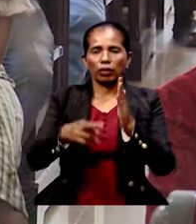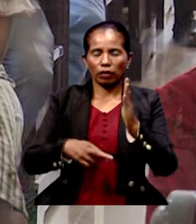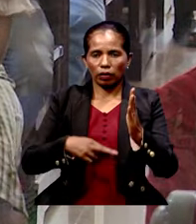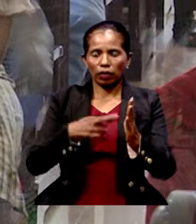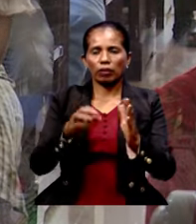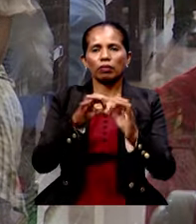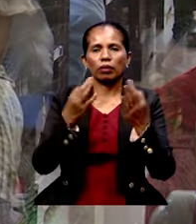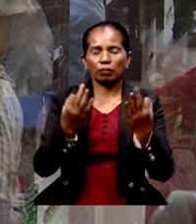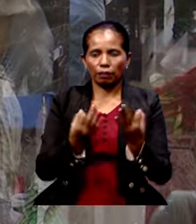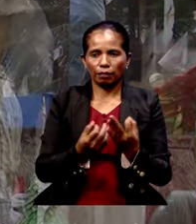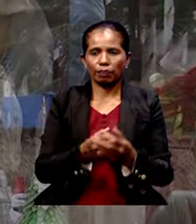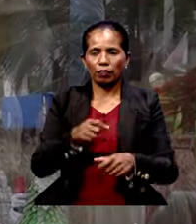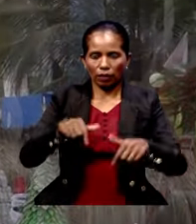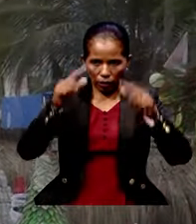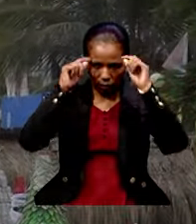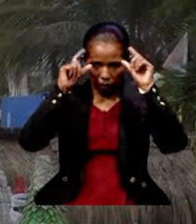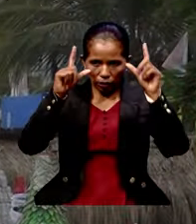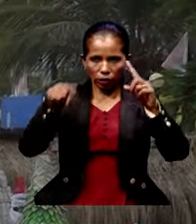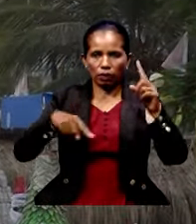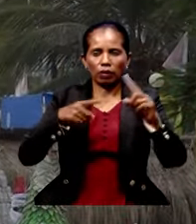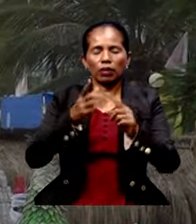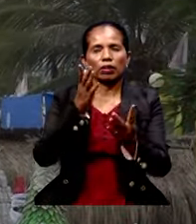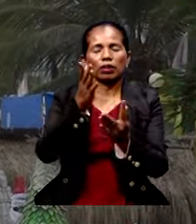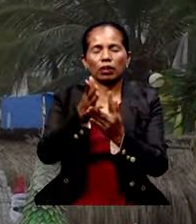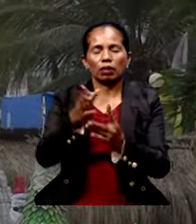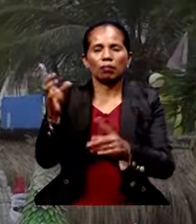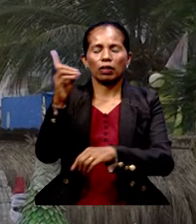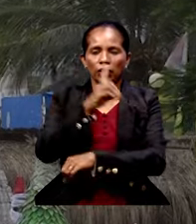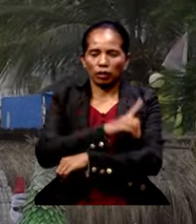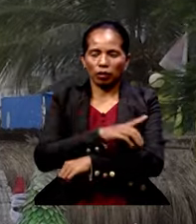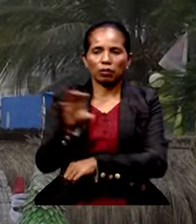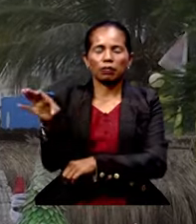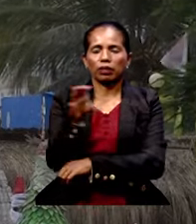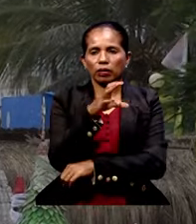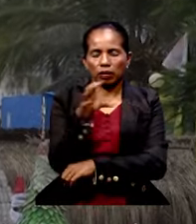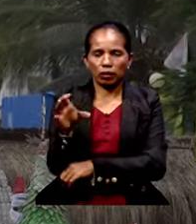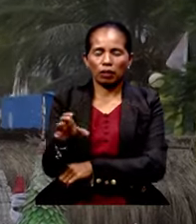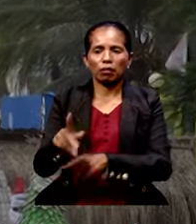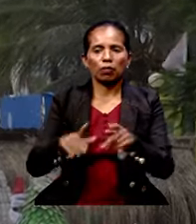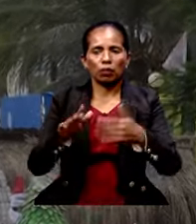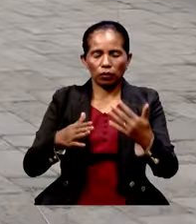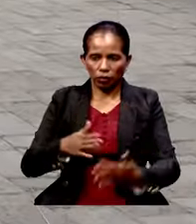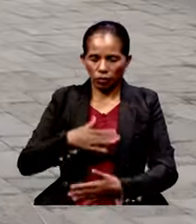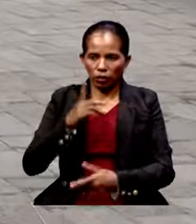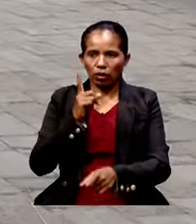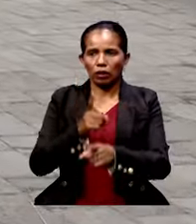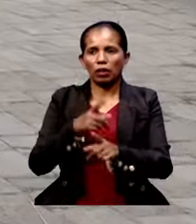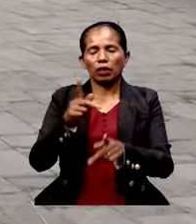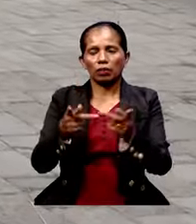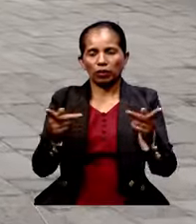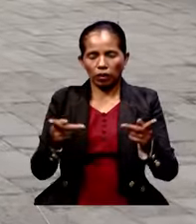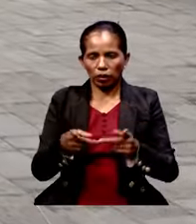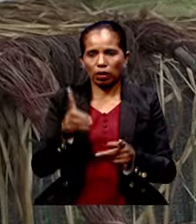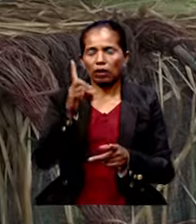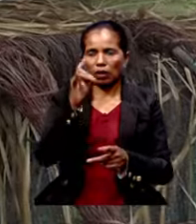Nazare. Ia Timor Leste banyira tama baloron Natal ema hotu hak solok tebes. Tanbane lidun sira ia kapital